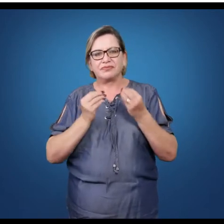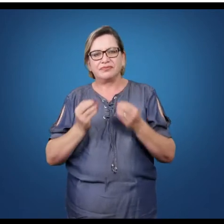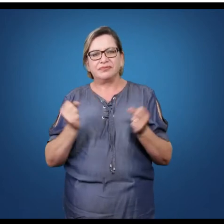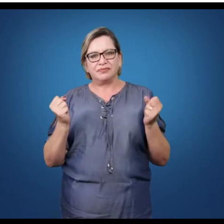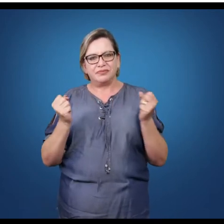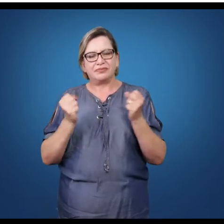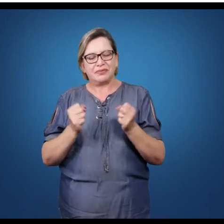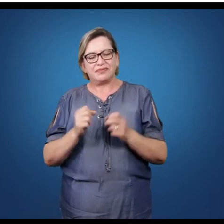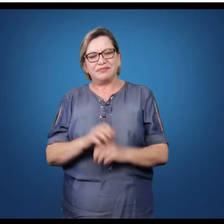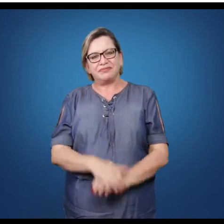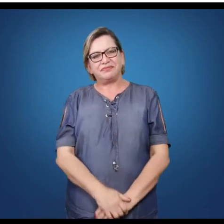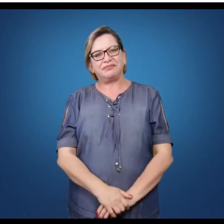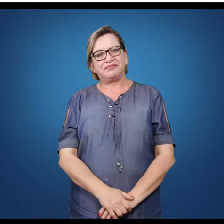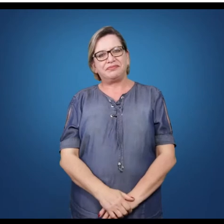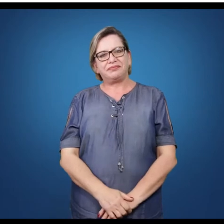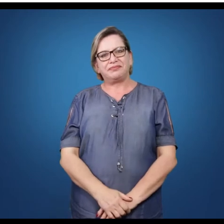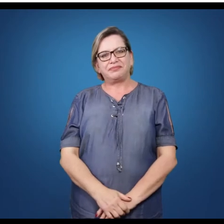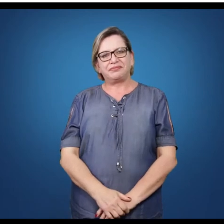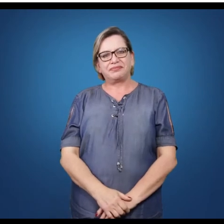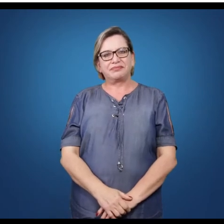vir.